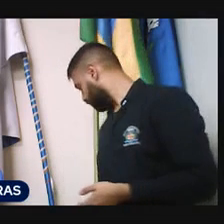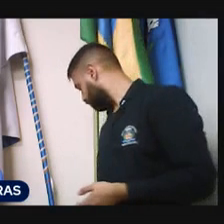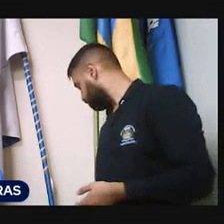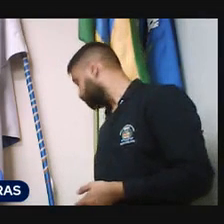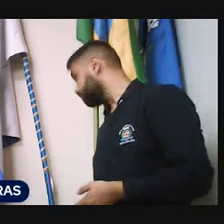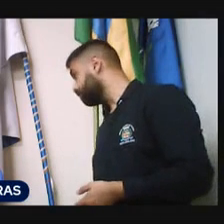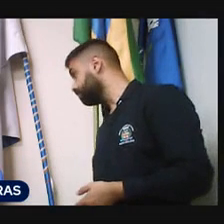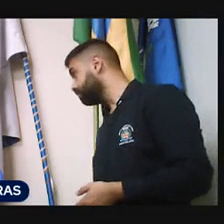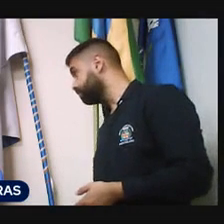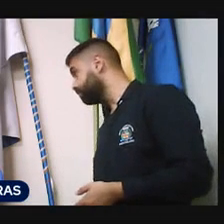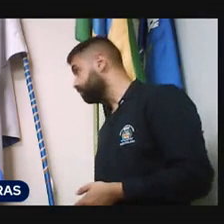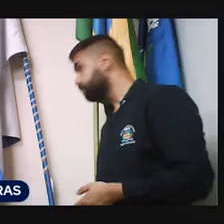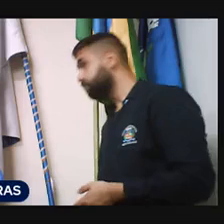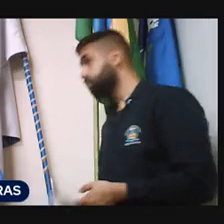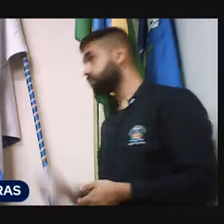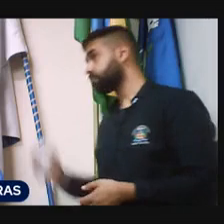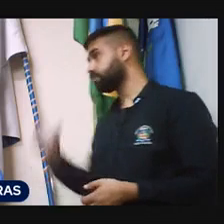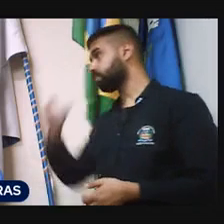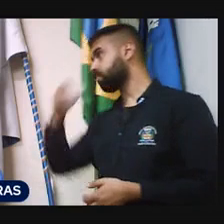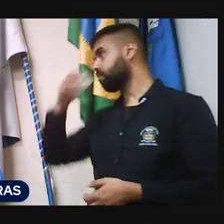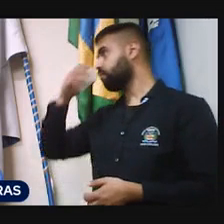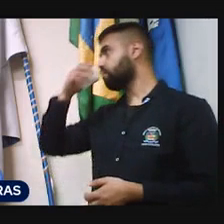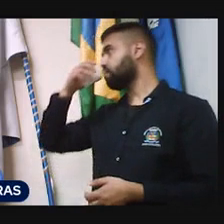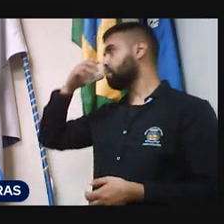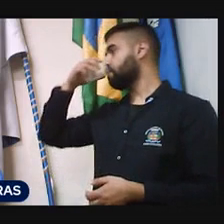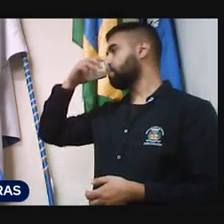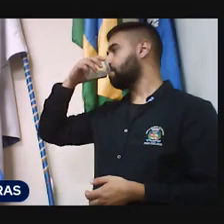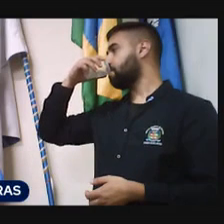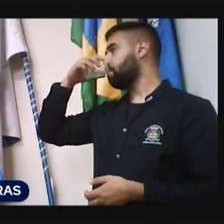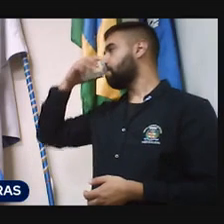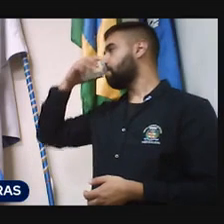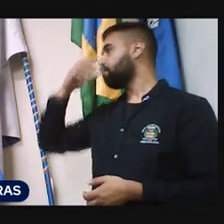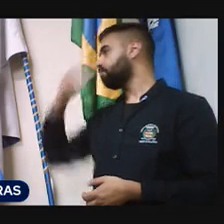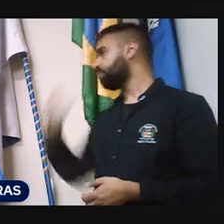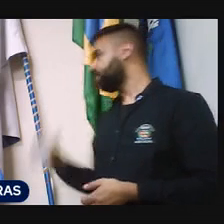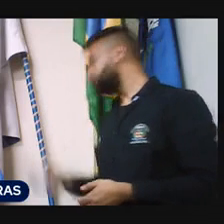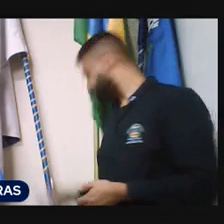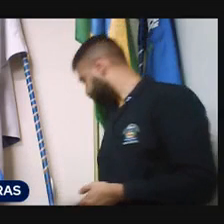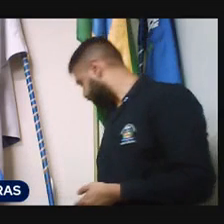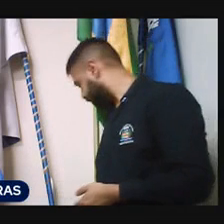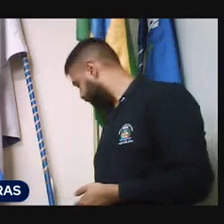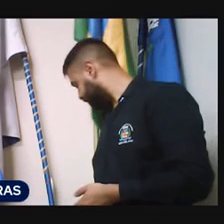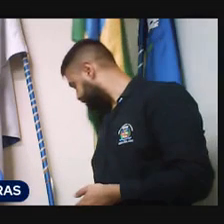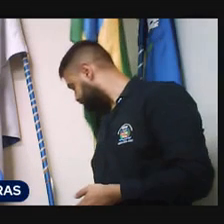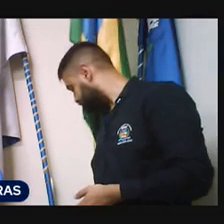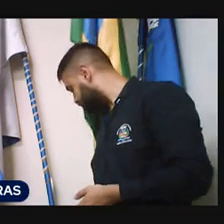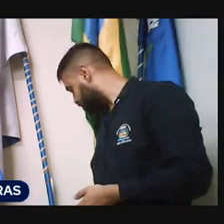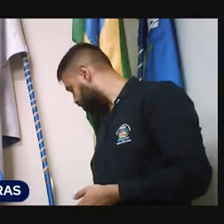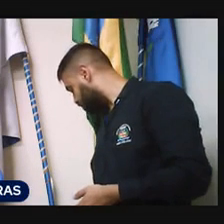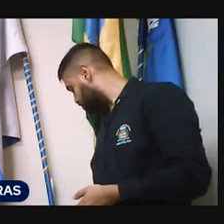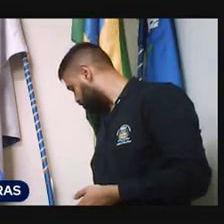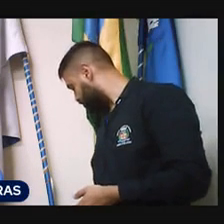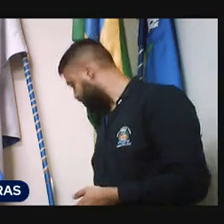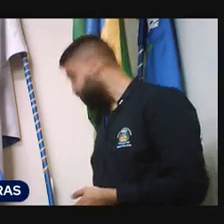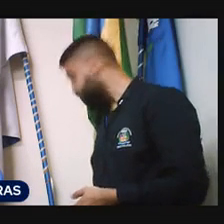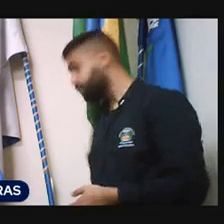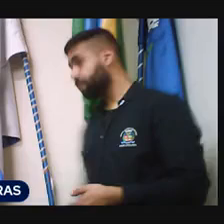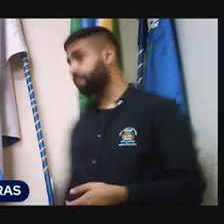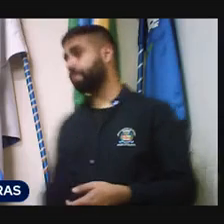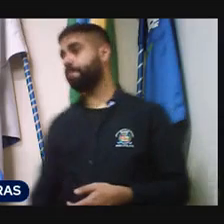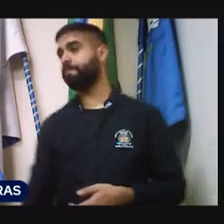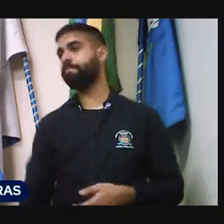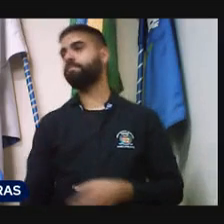está em discussão em novembro Quem Queira discutir passo a gente votações Jesus com quatro semanas combustão